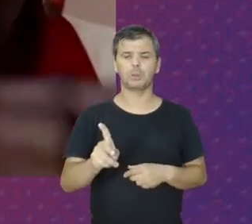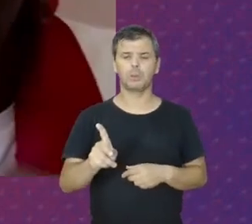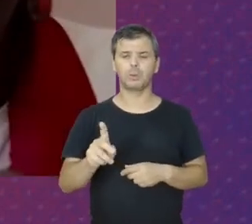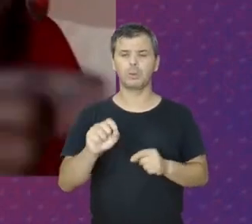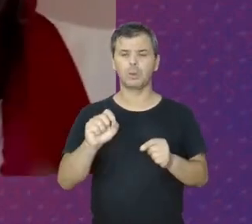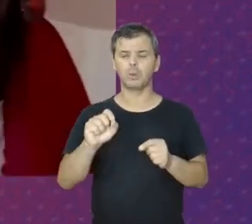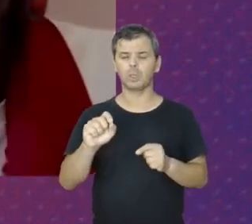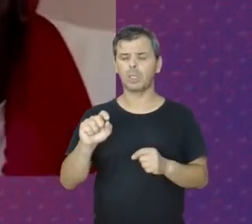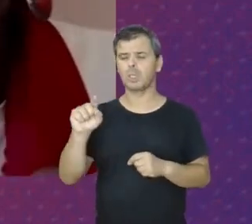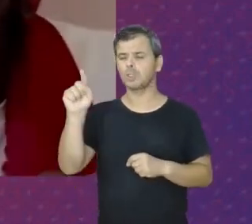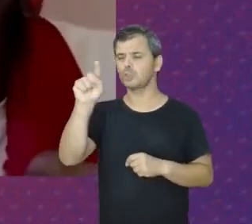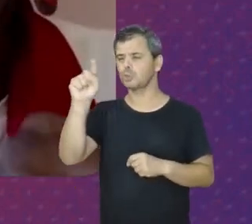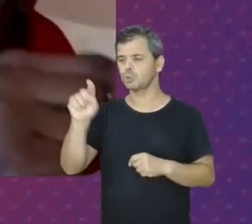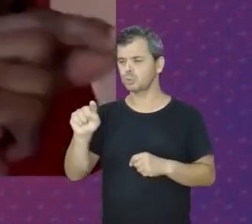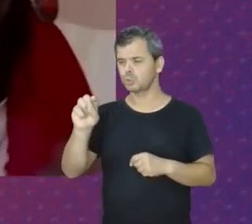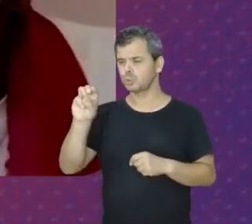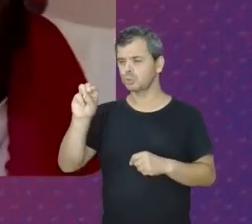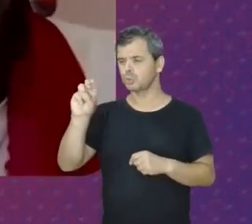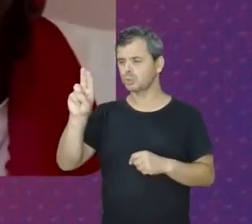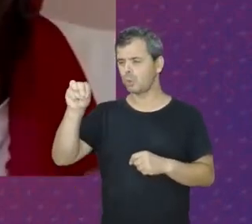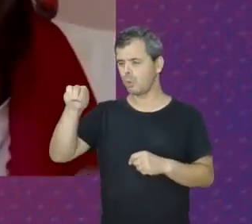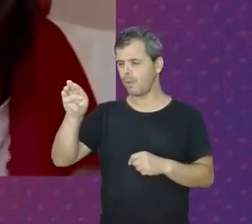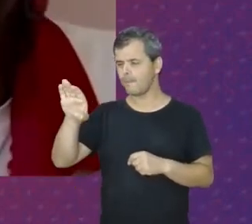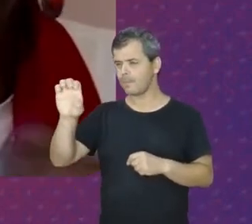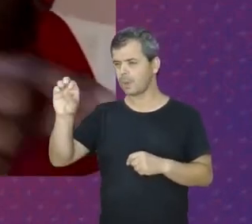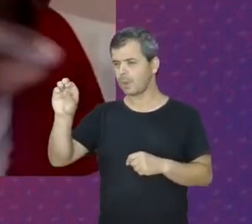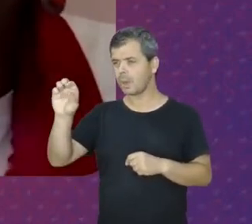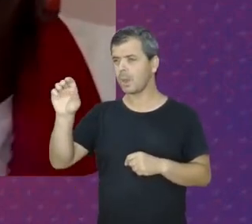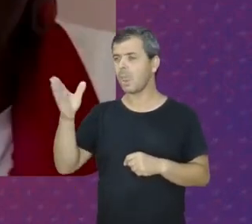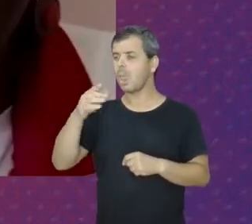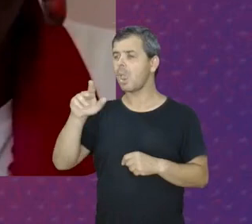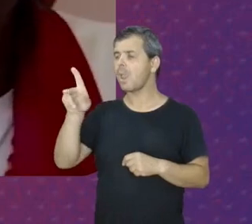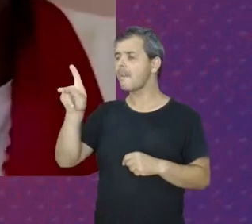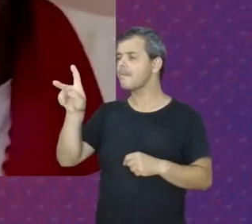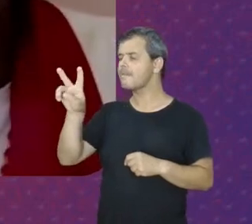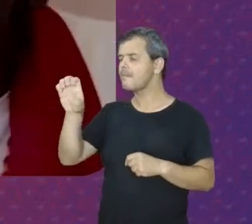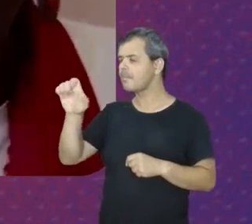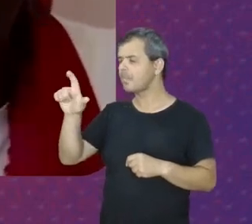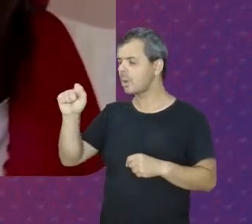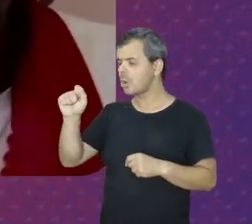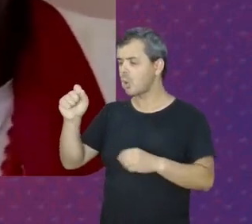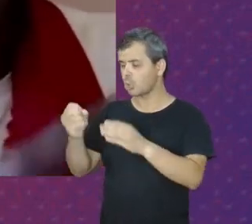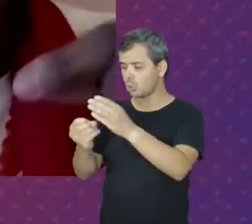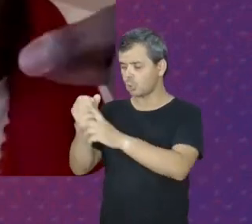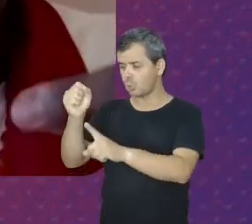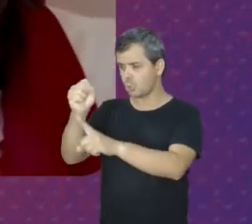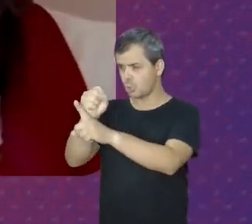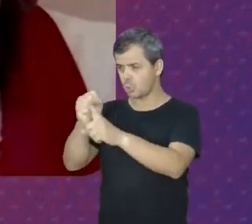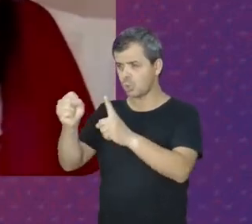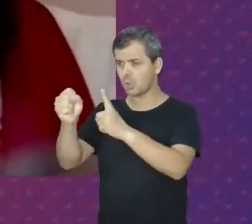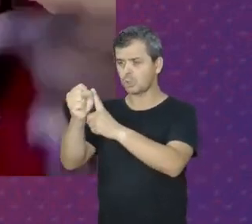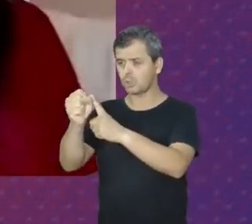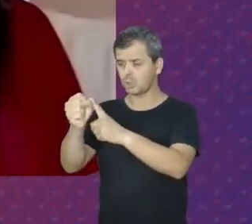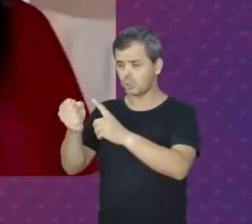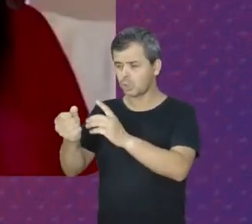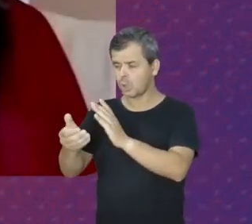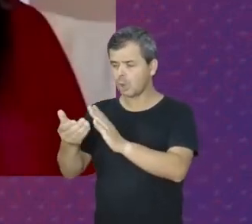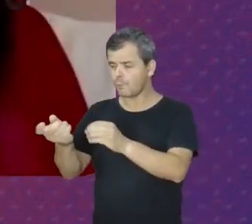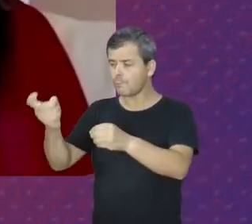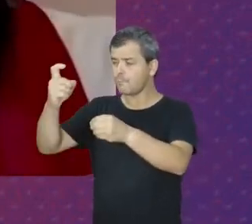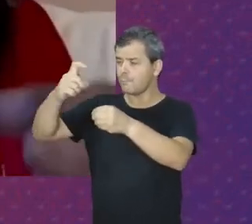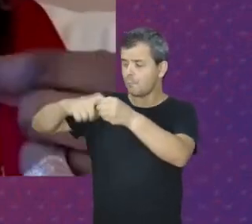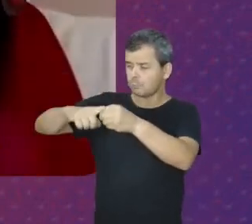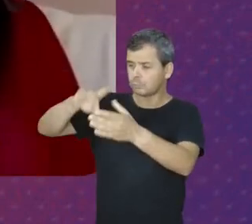que Zumbi começou em Palmares, construir uma sociedade que resgate, de